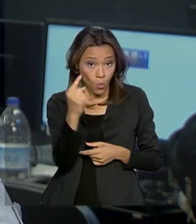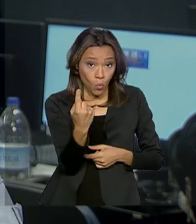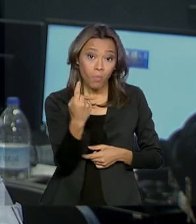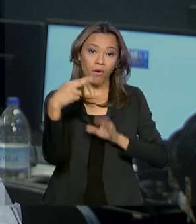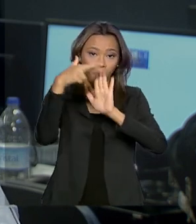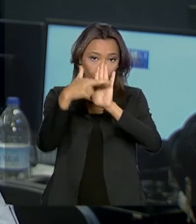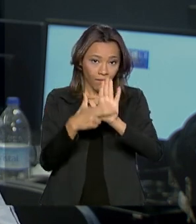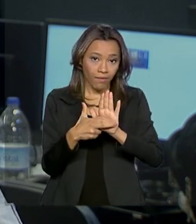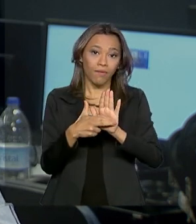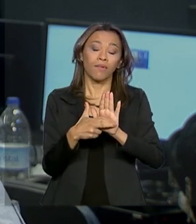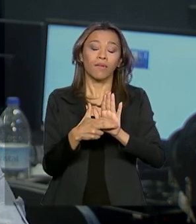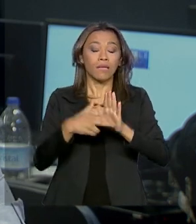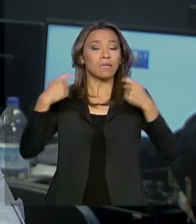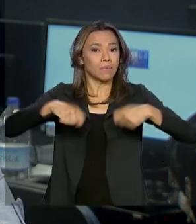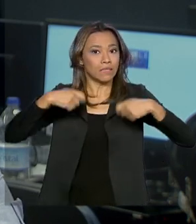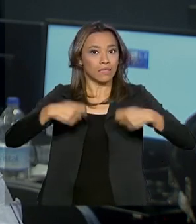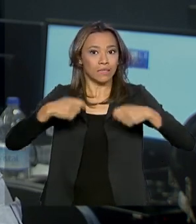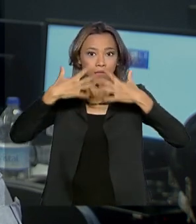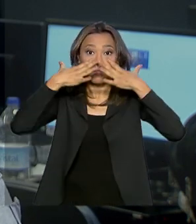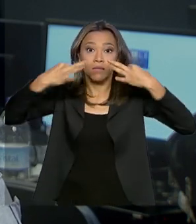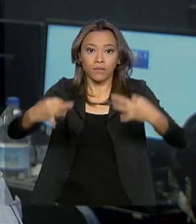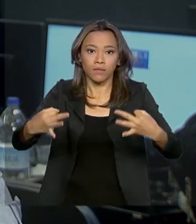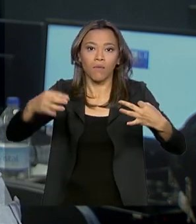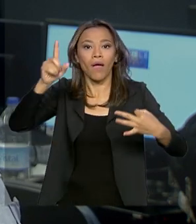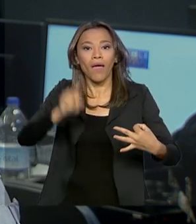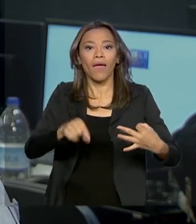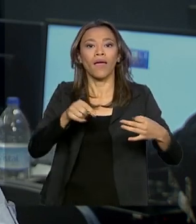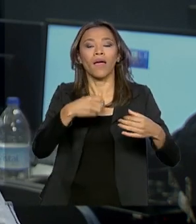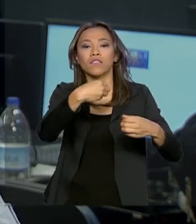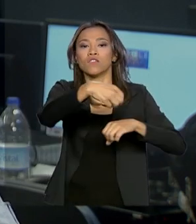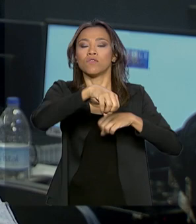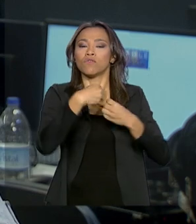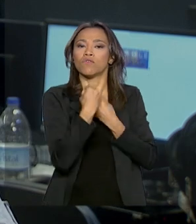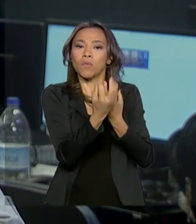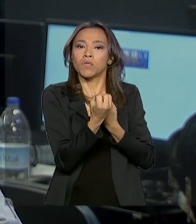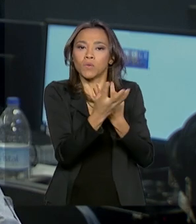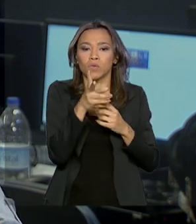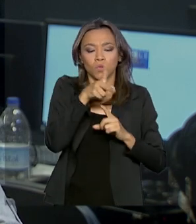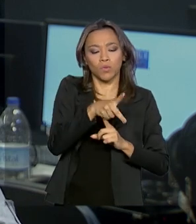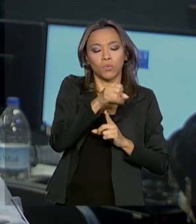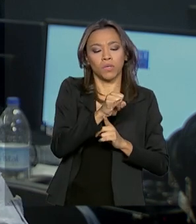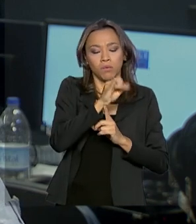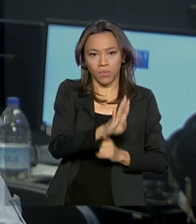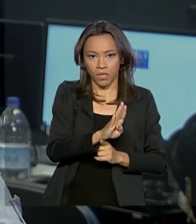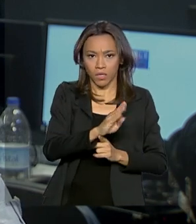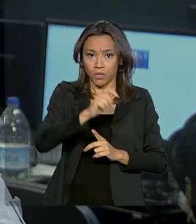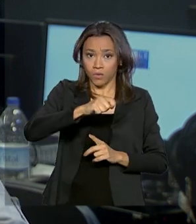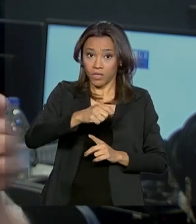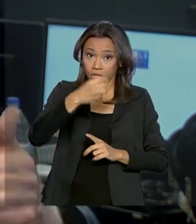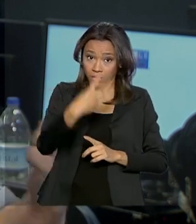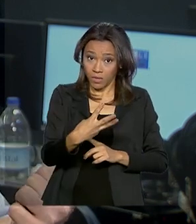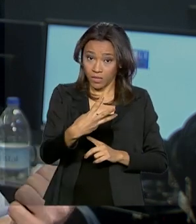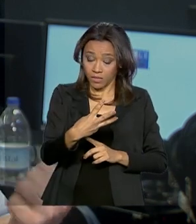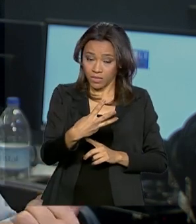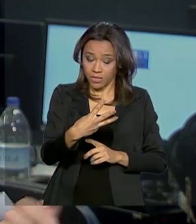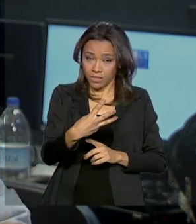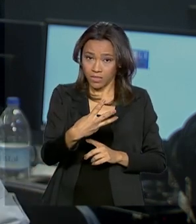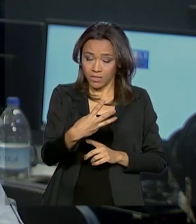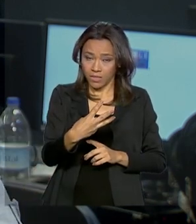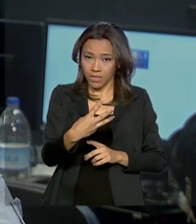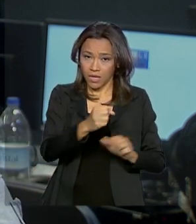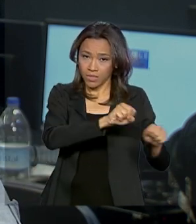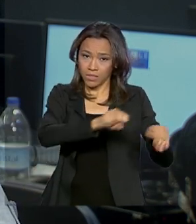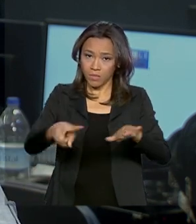em conta pelo Banco Central são os dados do PIB do terceiro trimestre, divulgados na semana